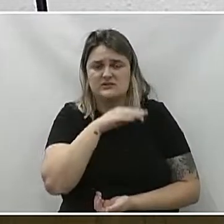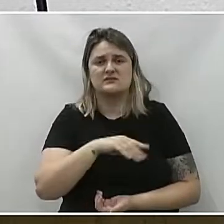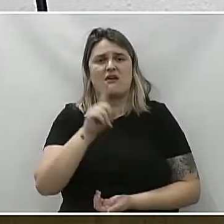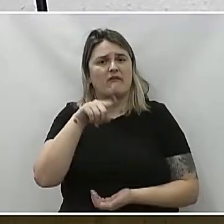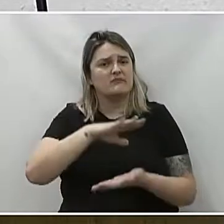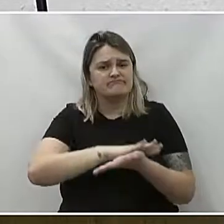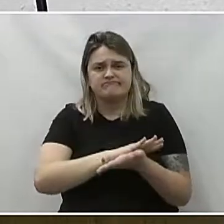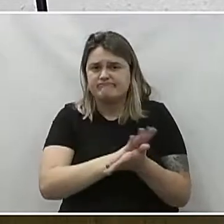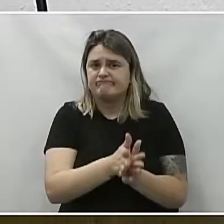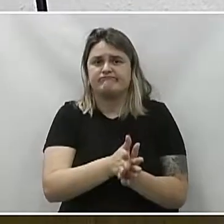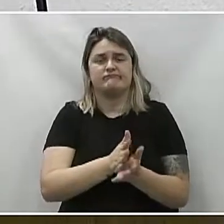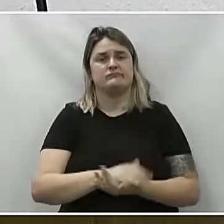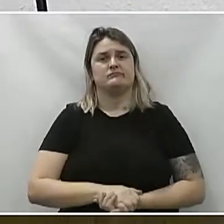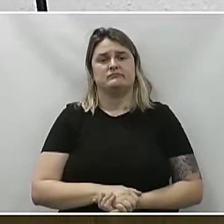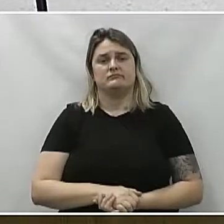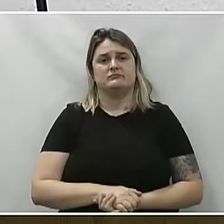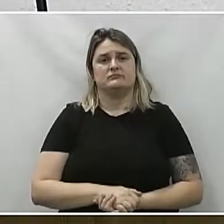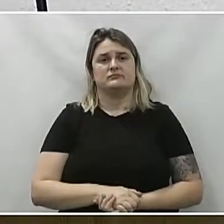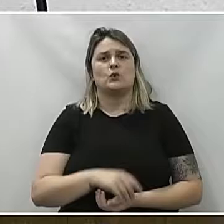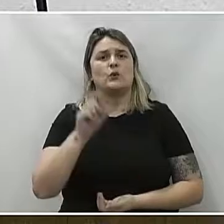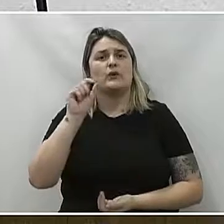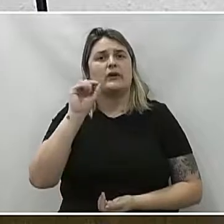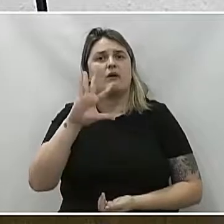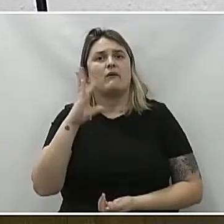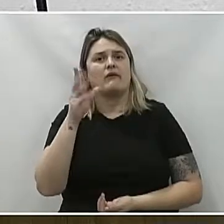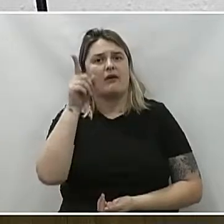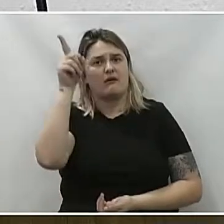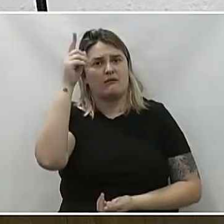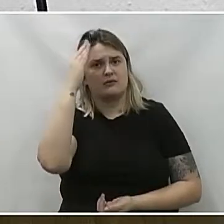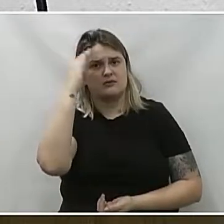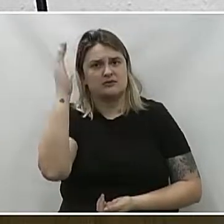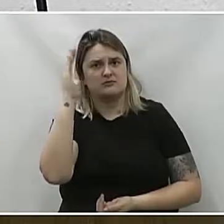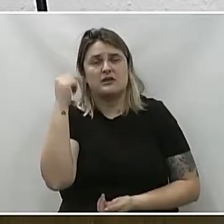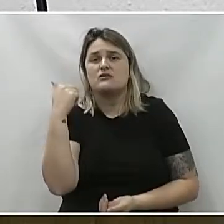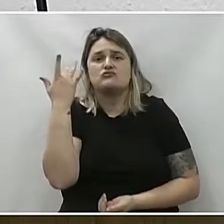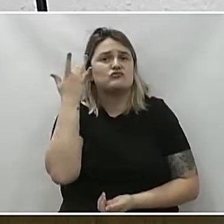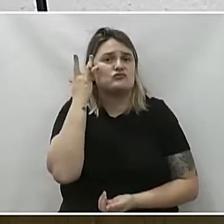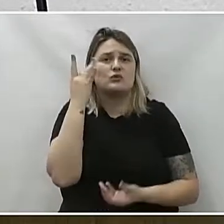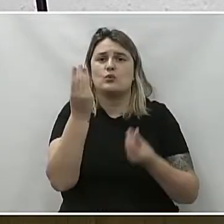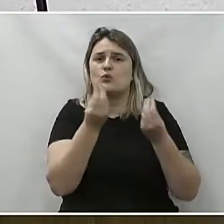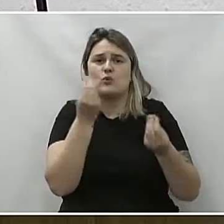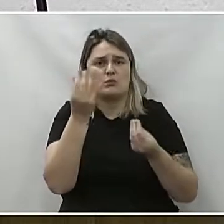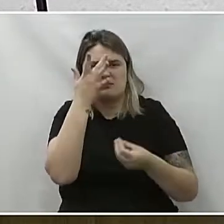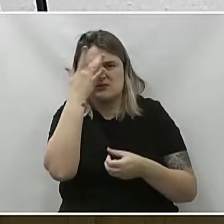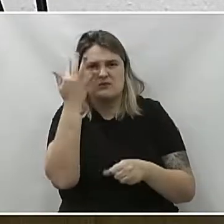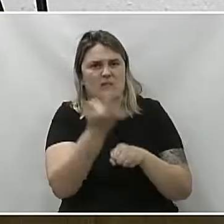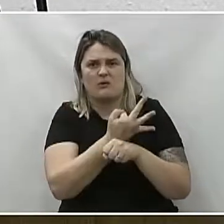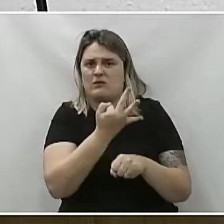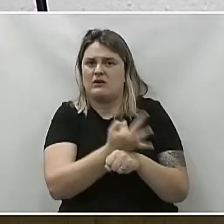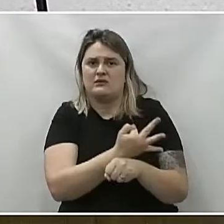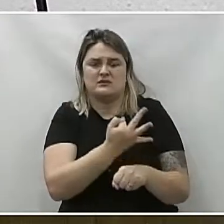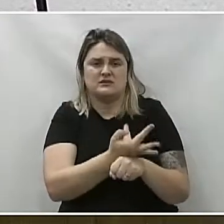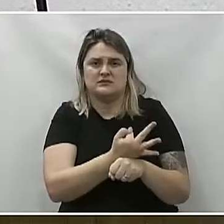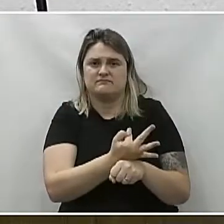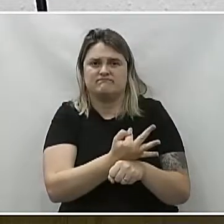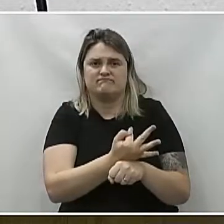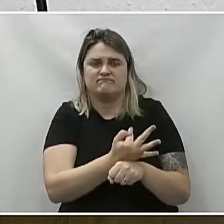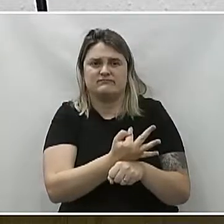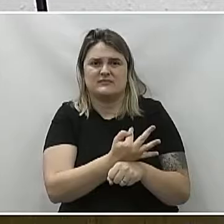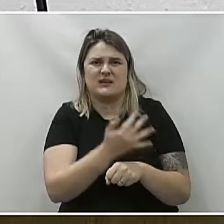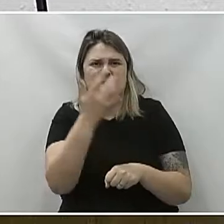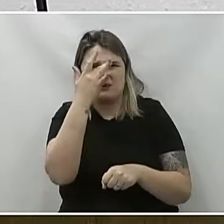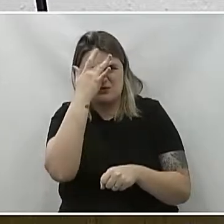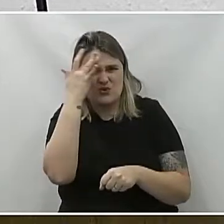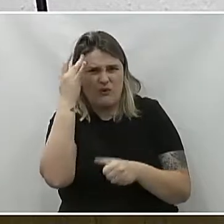devastador. Isso que eles passam em Curitiba. Eu não sei como não é possível que as